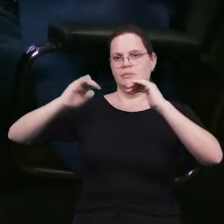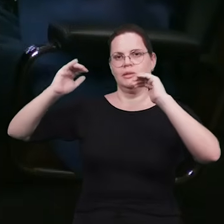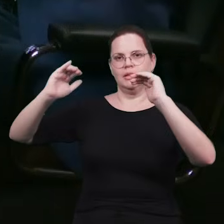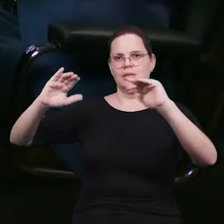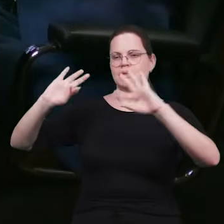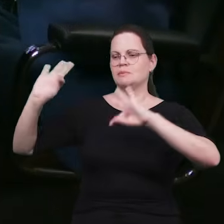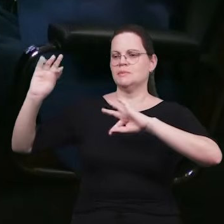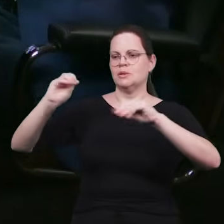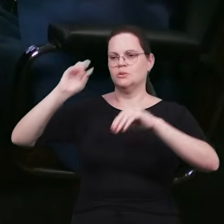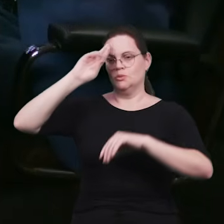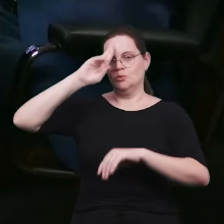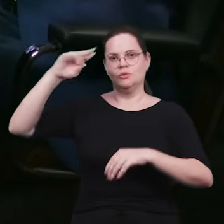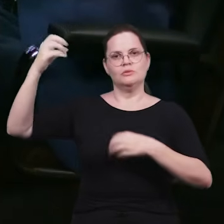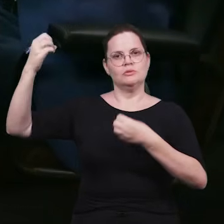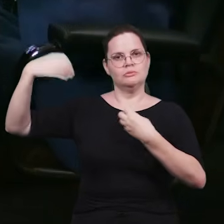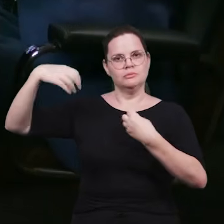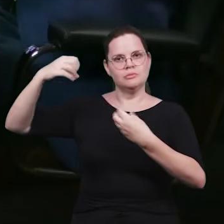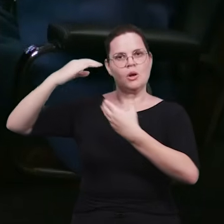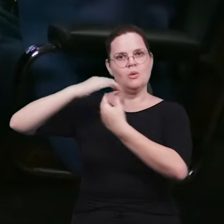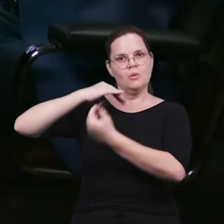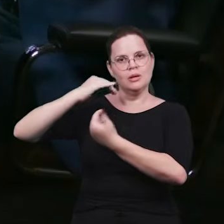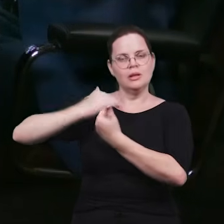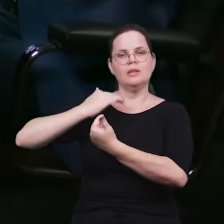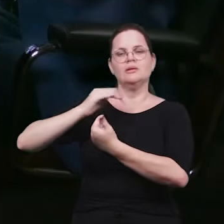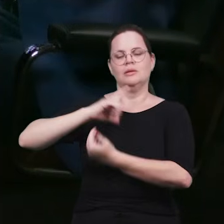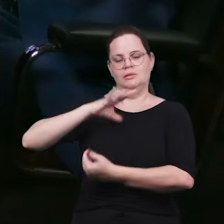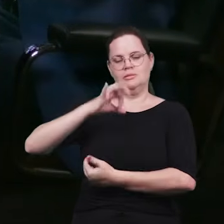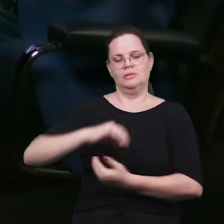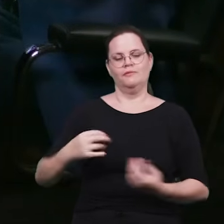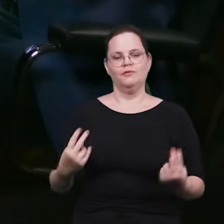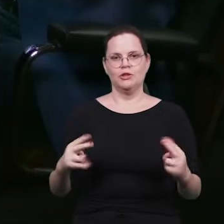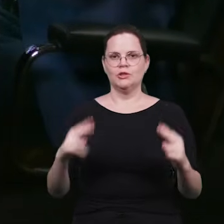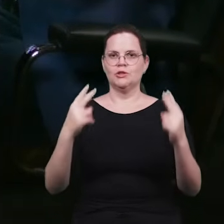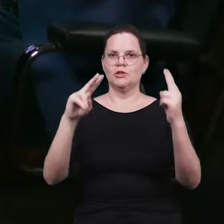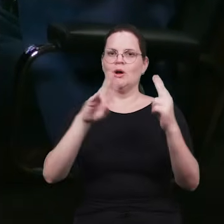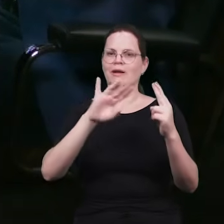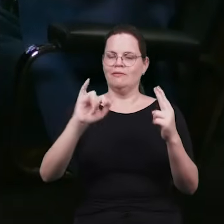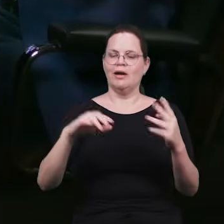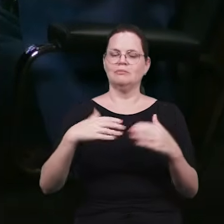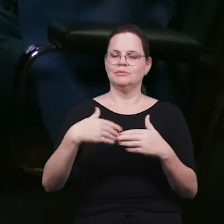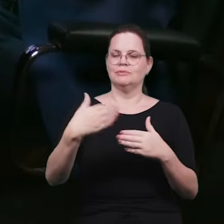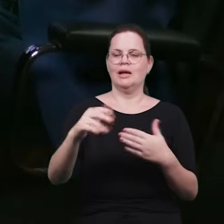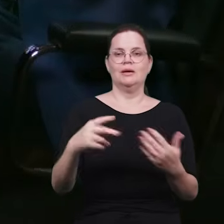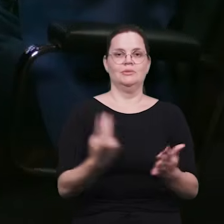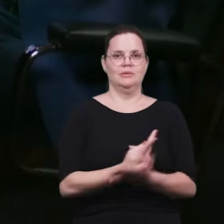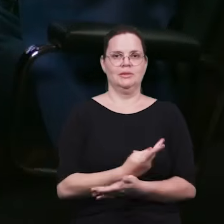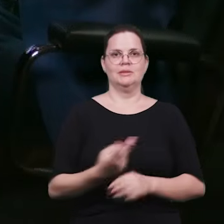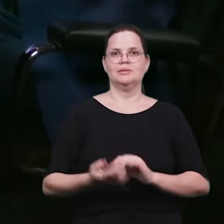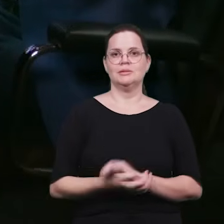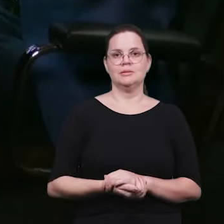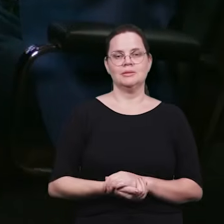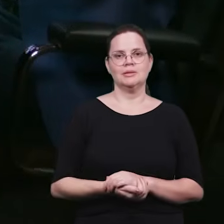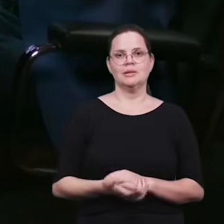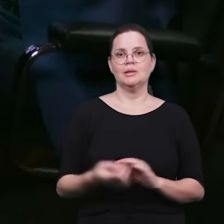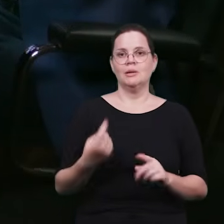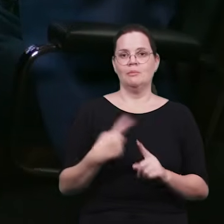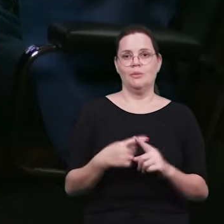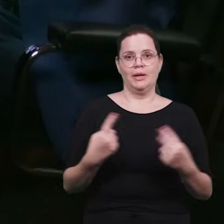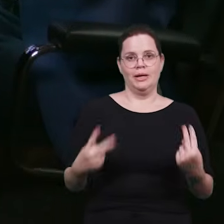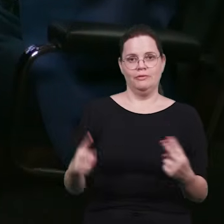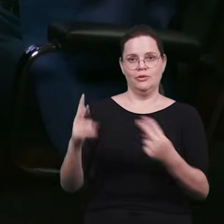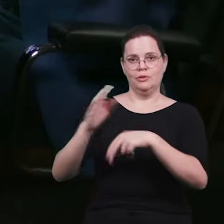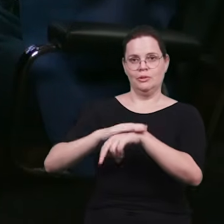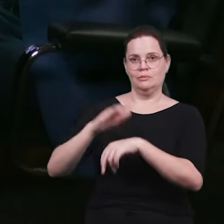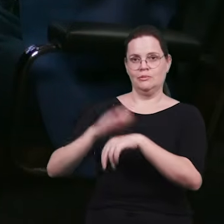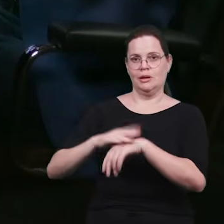são as orientações do Senhor, as vitórias se tornam naturais no meio da igreja, né? Porque É a isso nossa vitória ela vem do